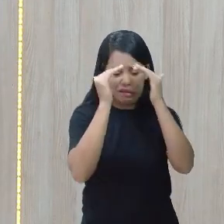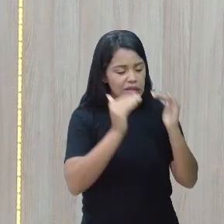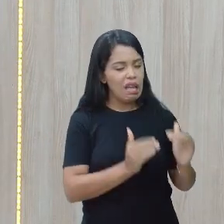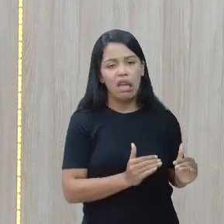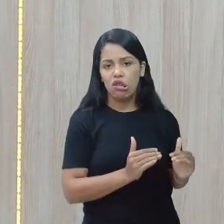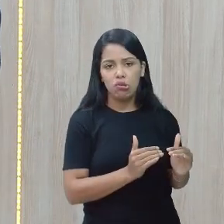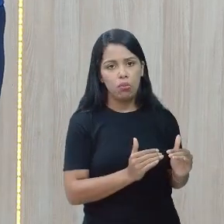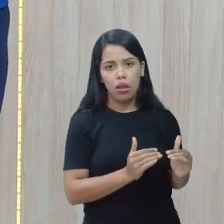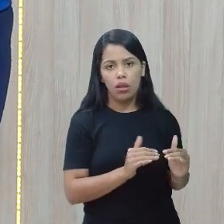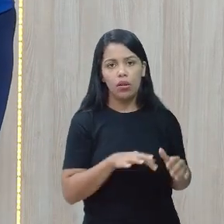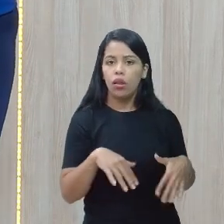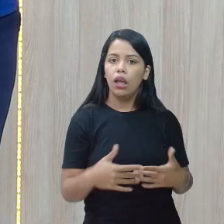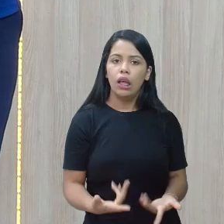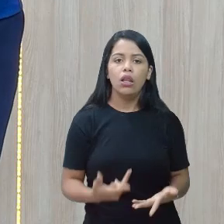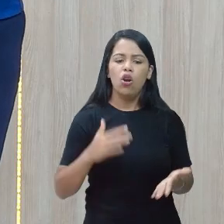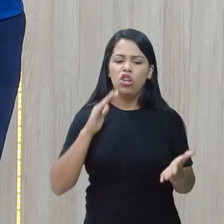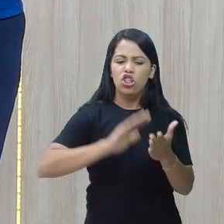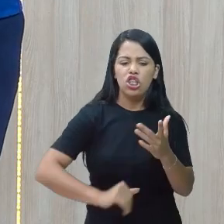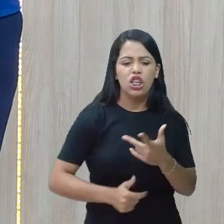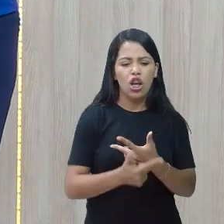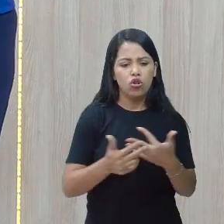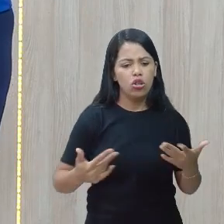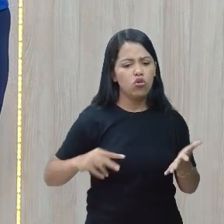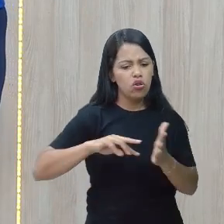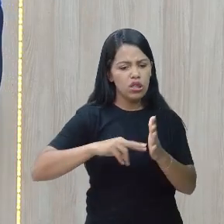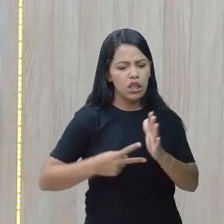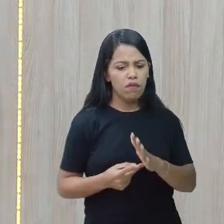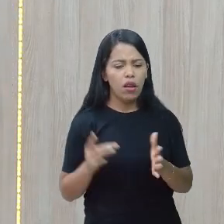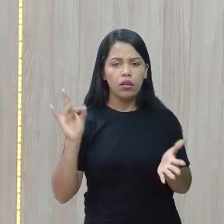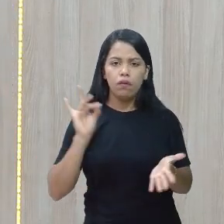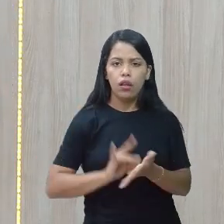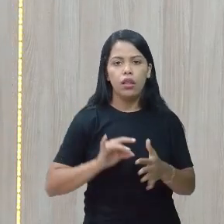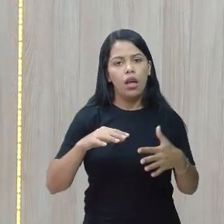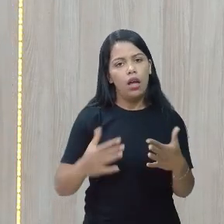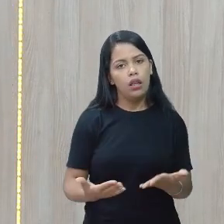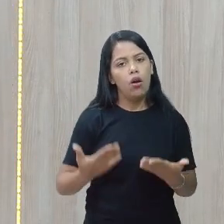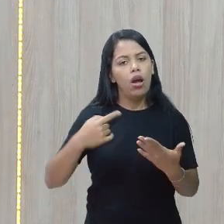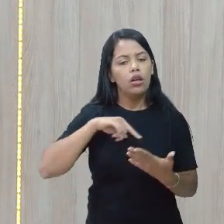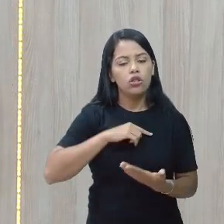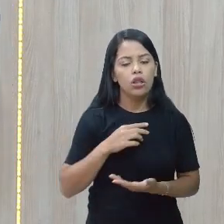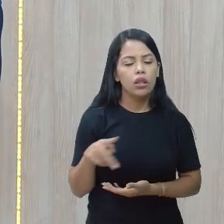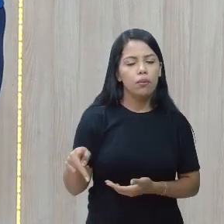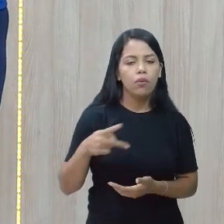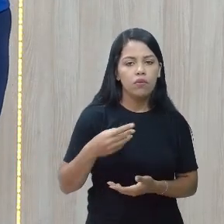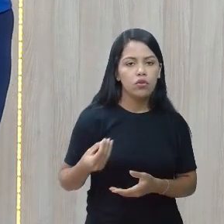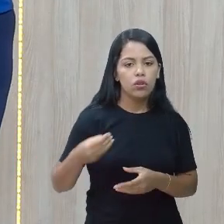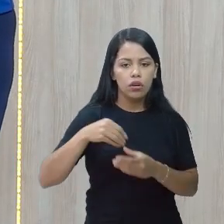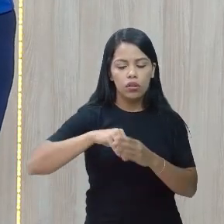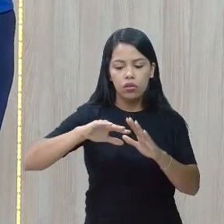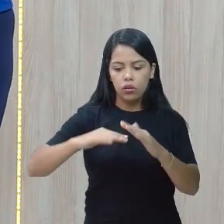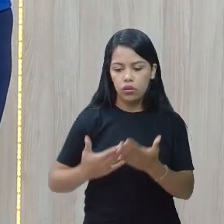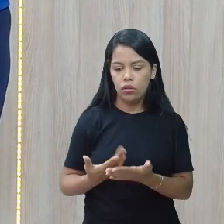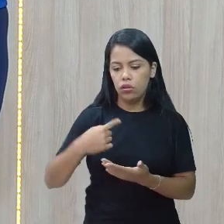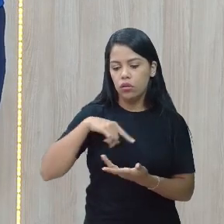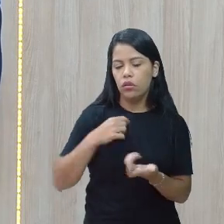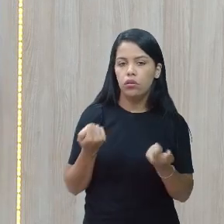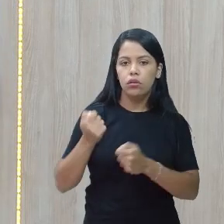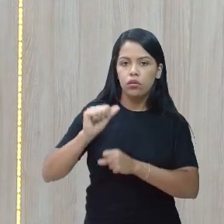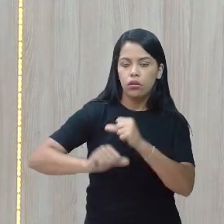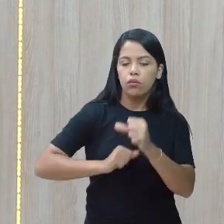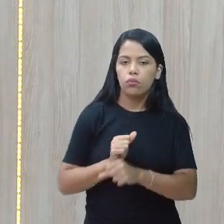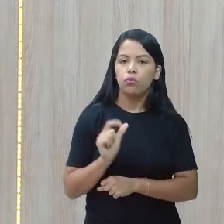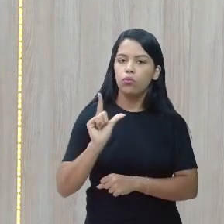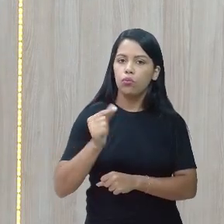o sentido verdadeiro daquilo. Então, principalmente a gente, professor, está nas escolas, a gente precisa mudar um pouco, né,